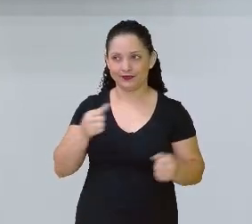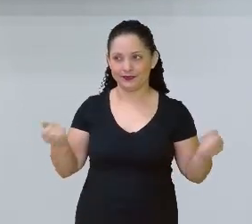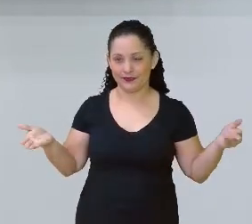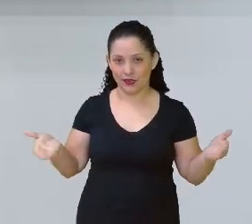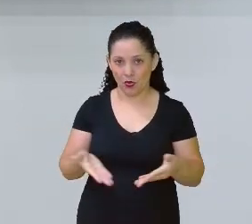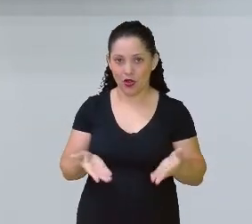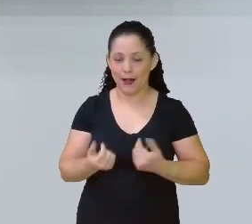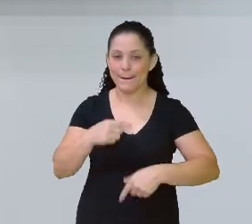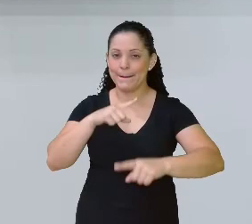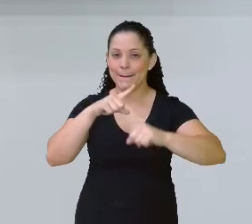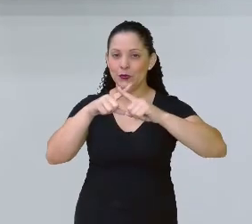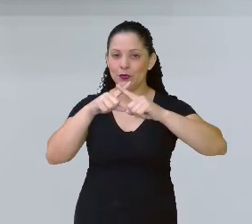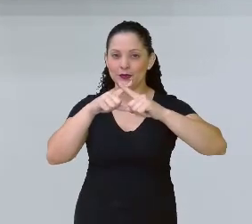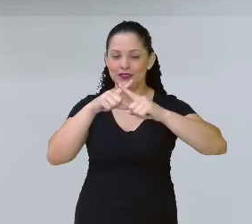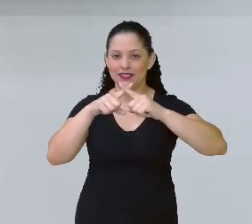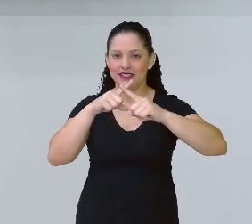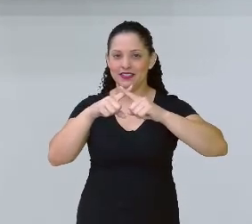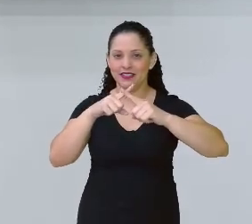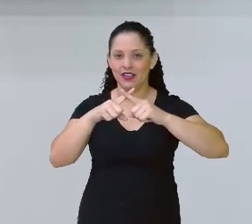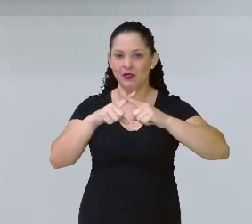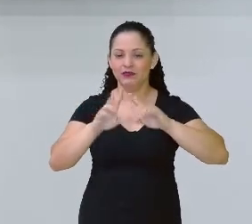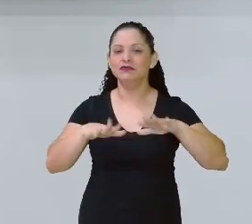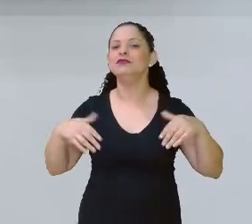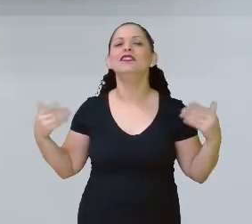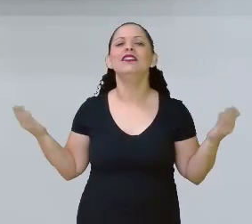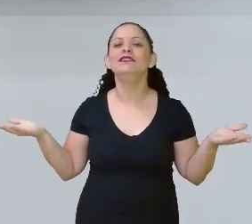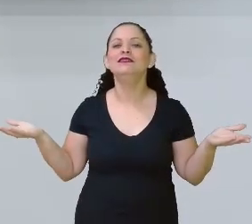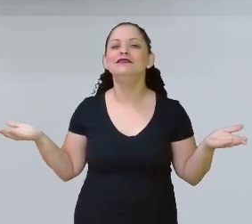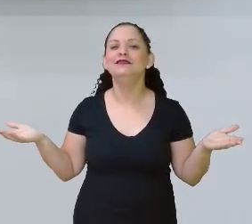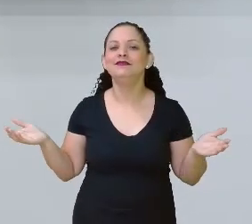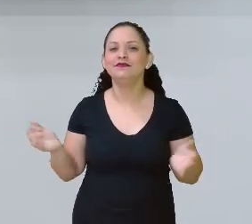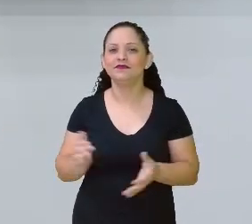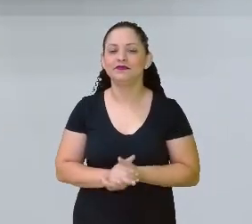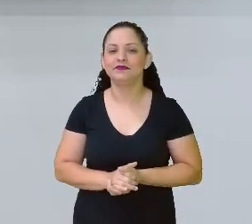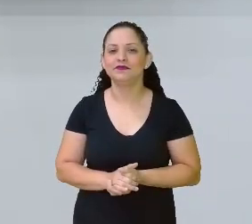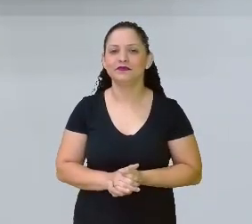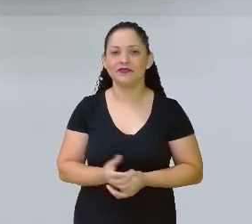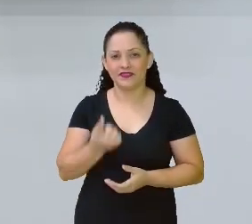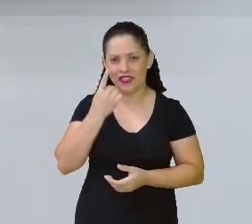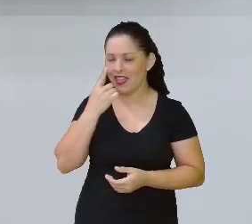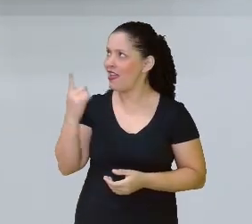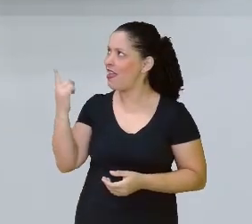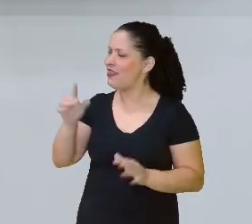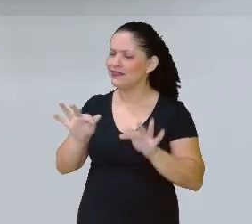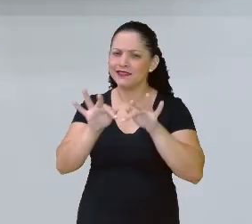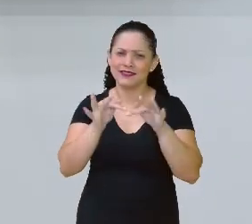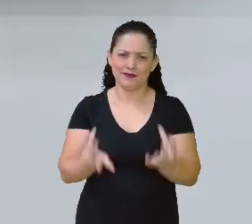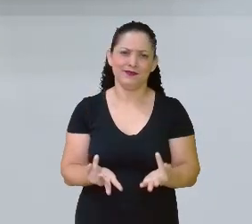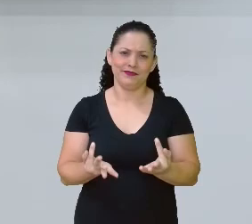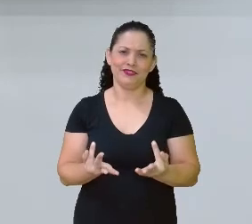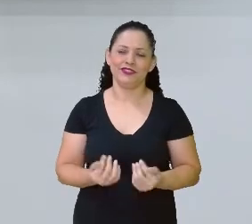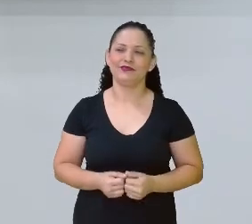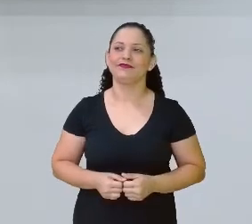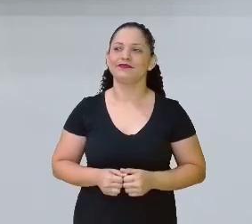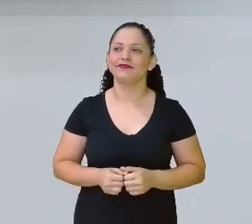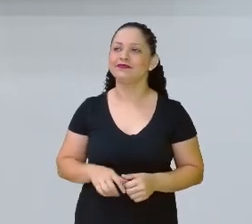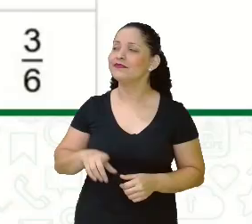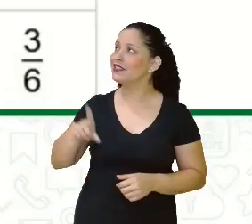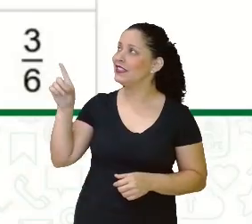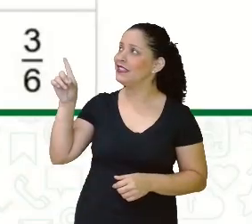a multiplicação. E aí? Vamos ver como é simples. Olha só, eu trouxe isso aí só para a